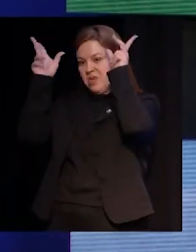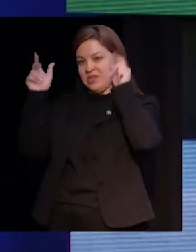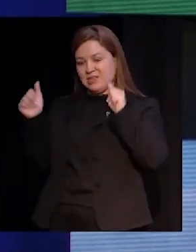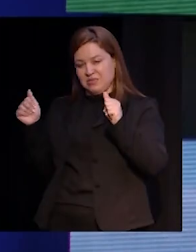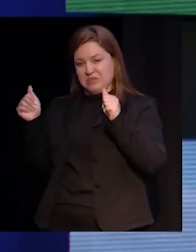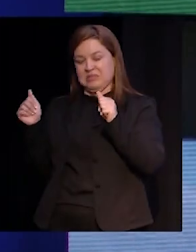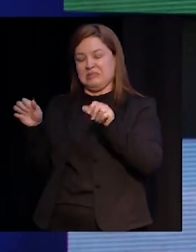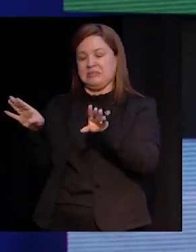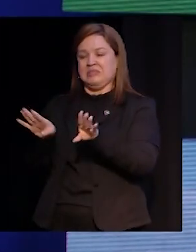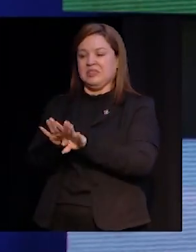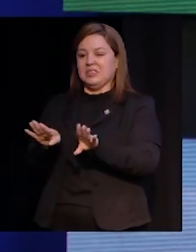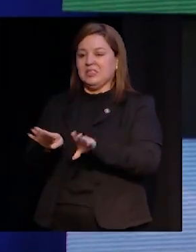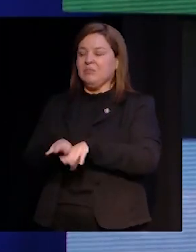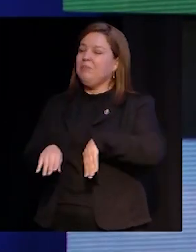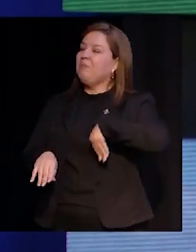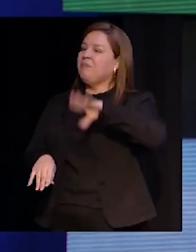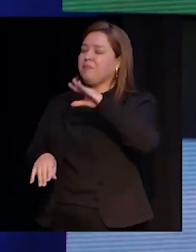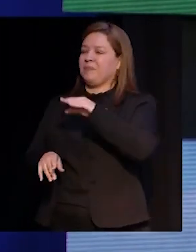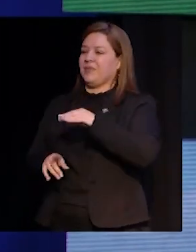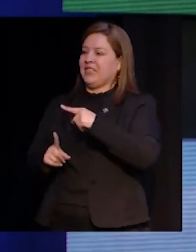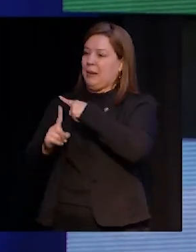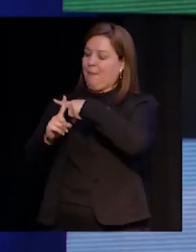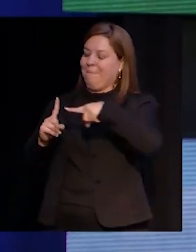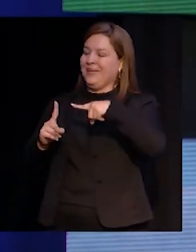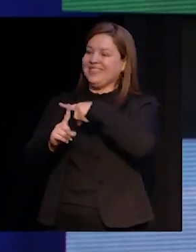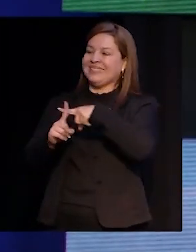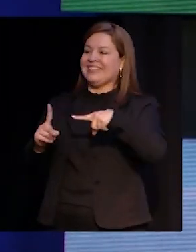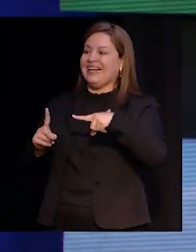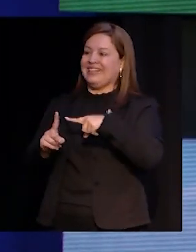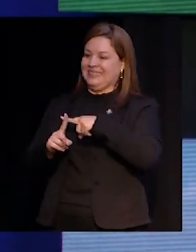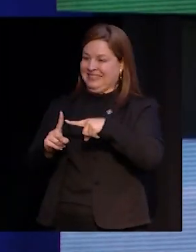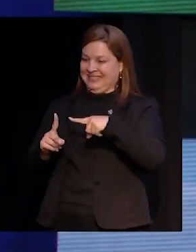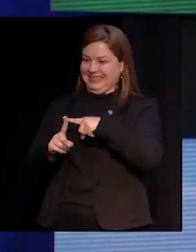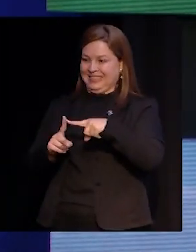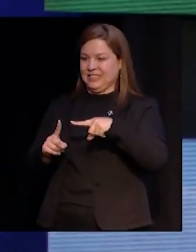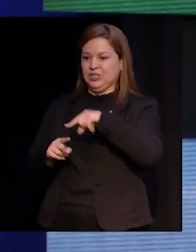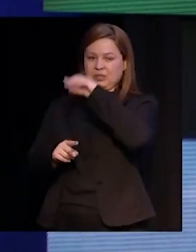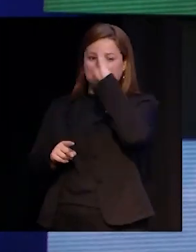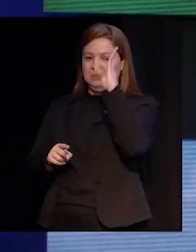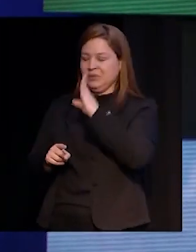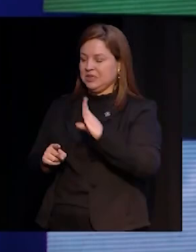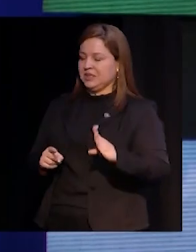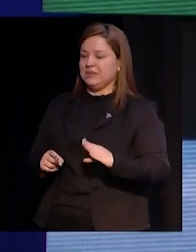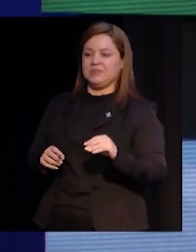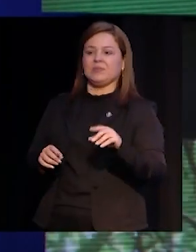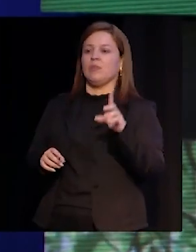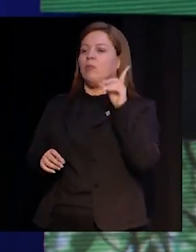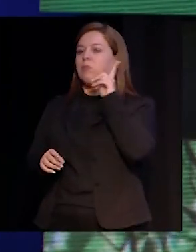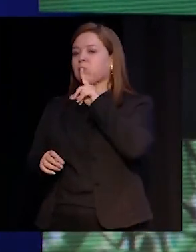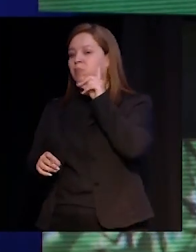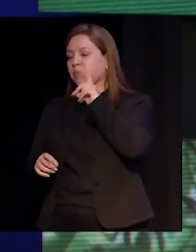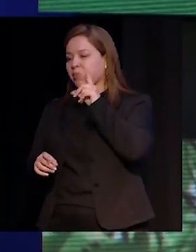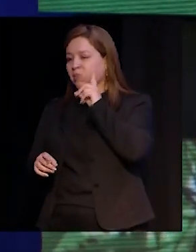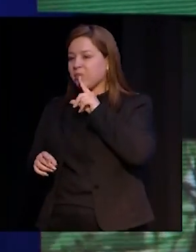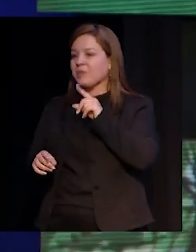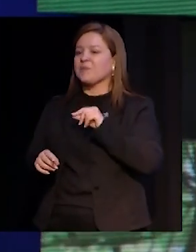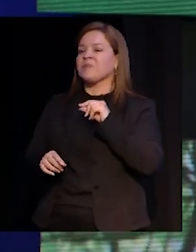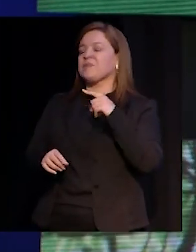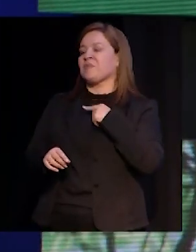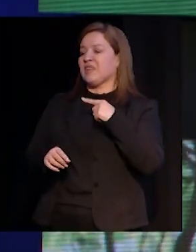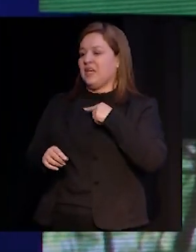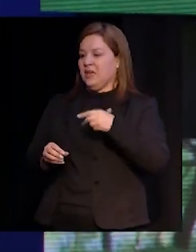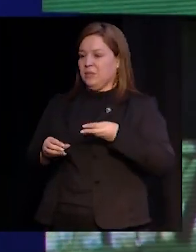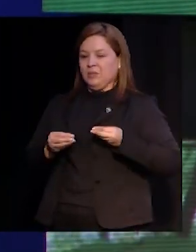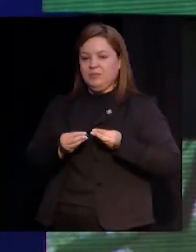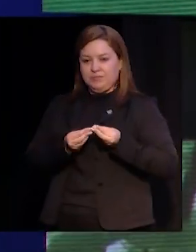que corresponde a mais da metade do nosso território no Brasil. Nenhum produtor americano está submetido a